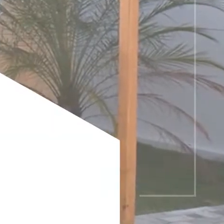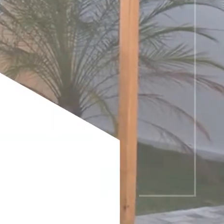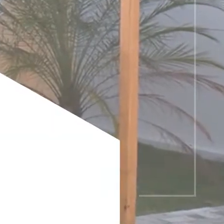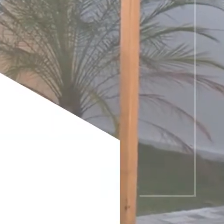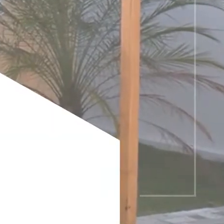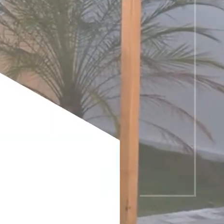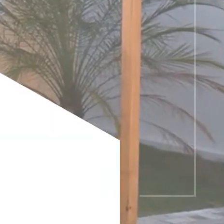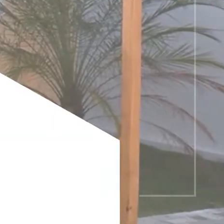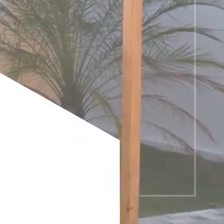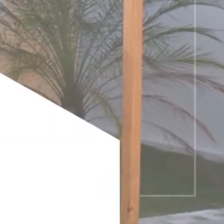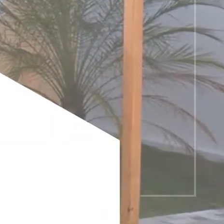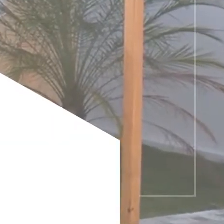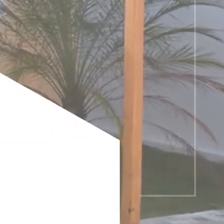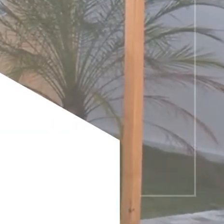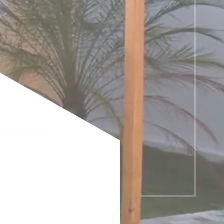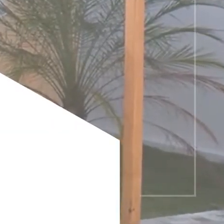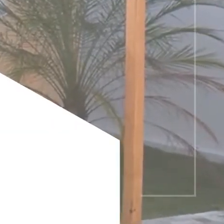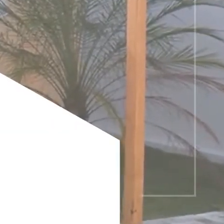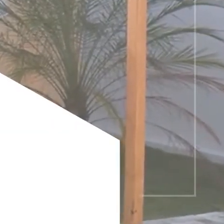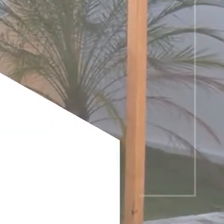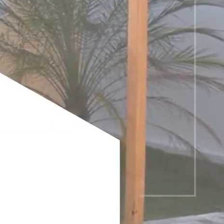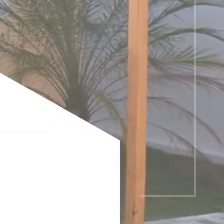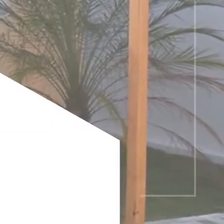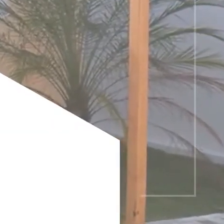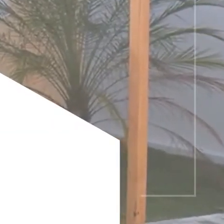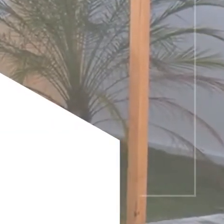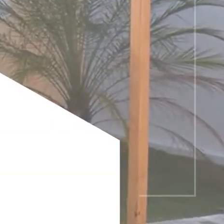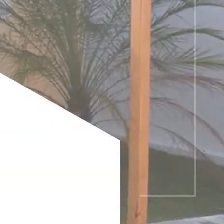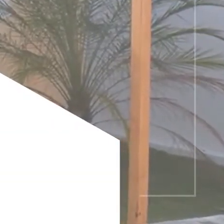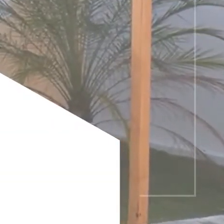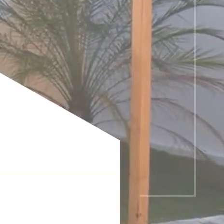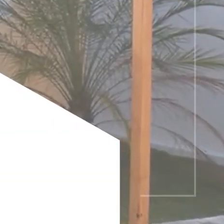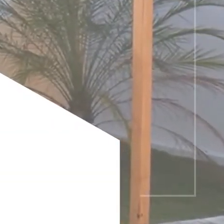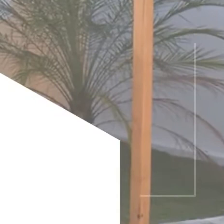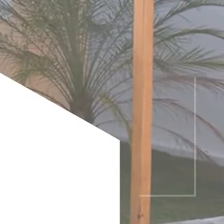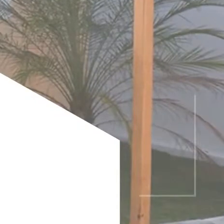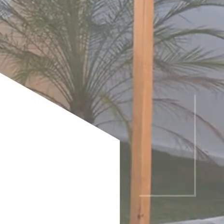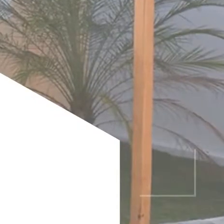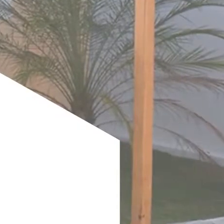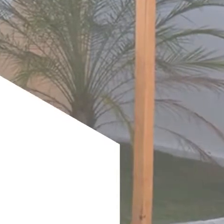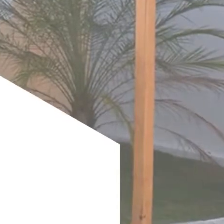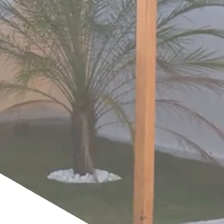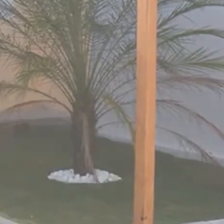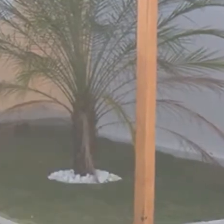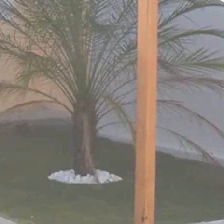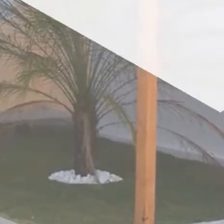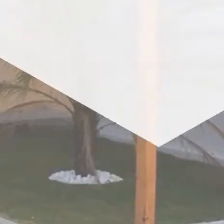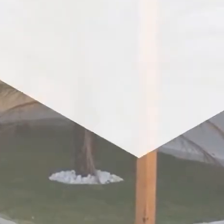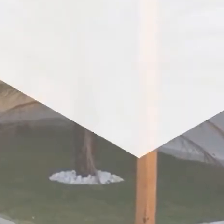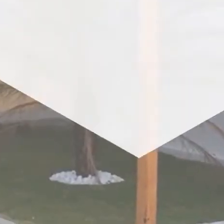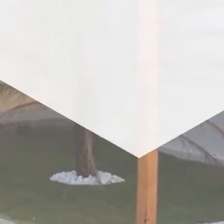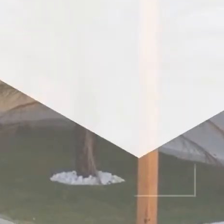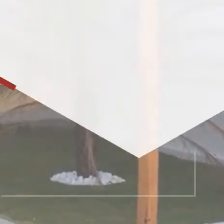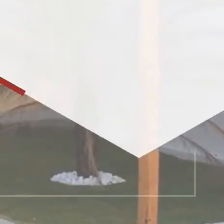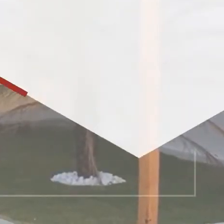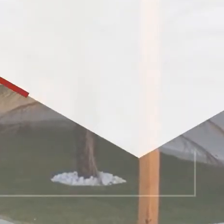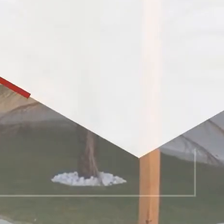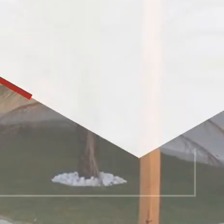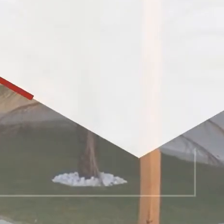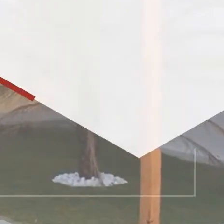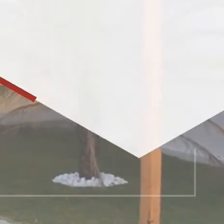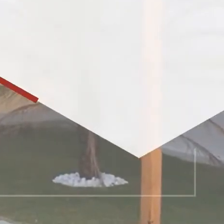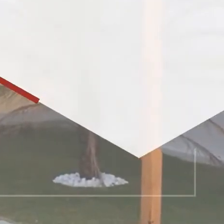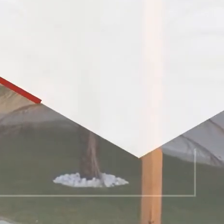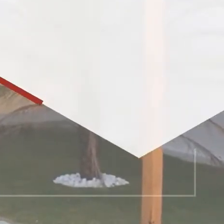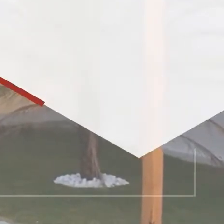casa com muro, portão e suíte, área para ampliação e garantia de até 5 anos para o seu imóvel. Não esqueça, parcelas a